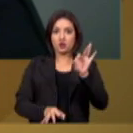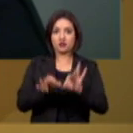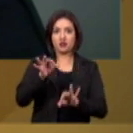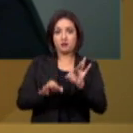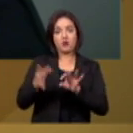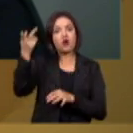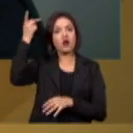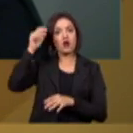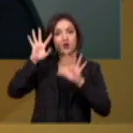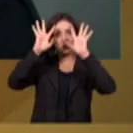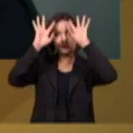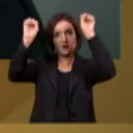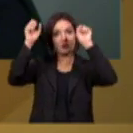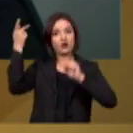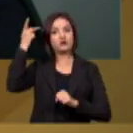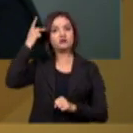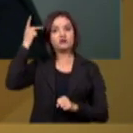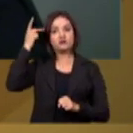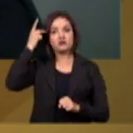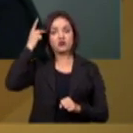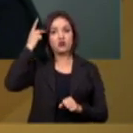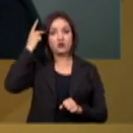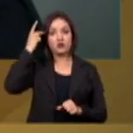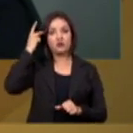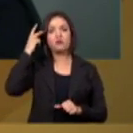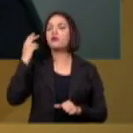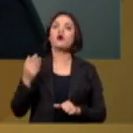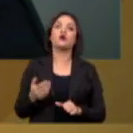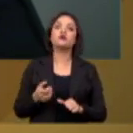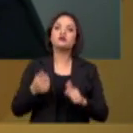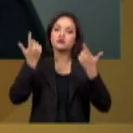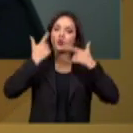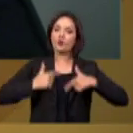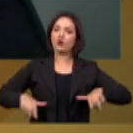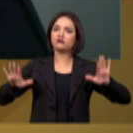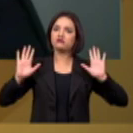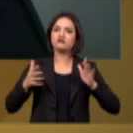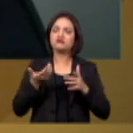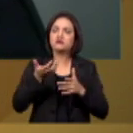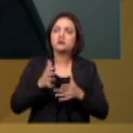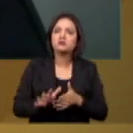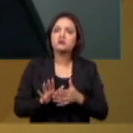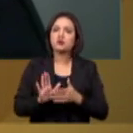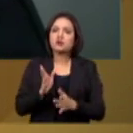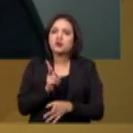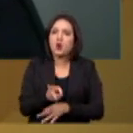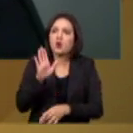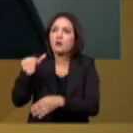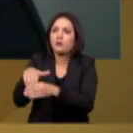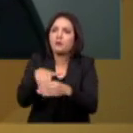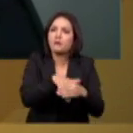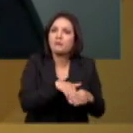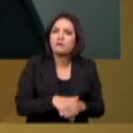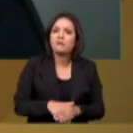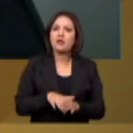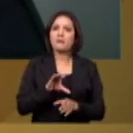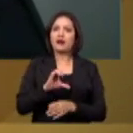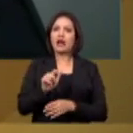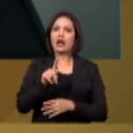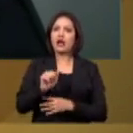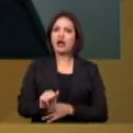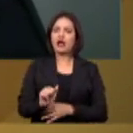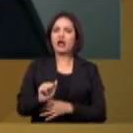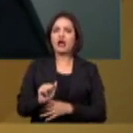se abstivesse de o leitor ao participado uchiha com